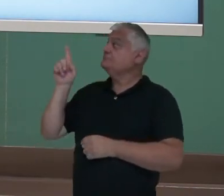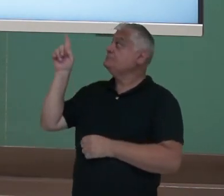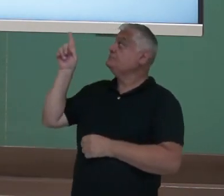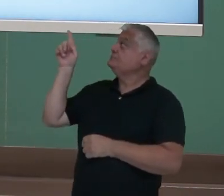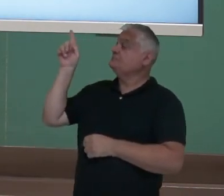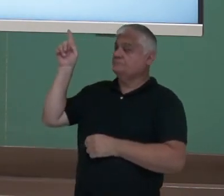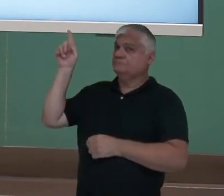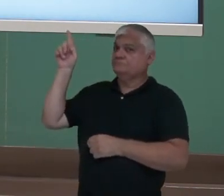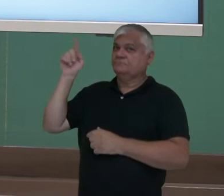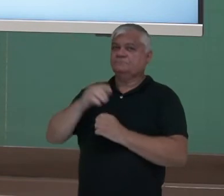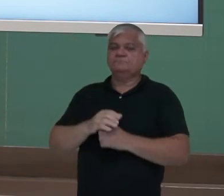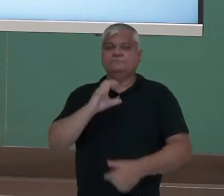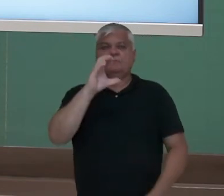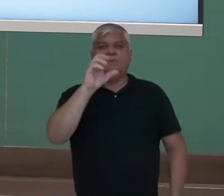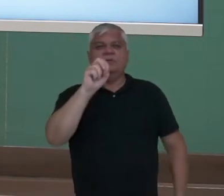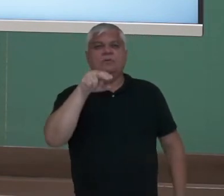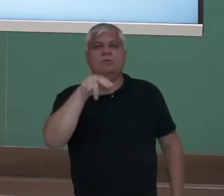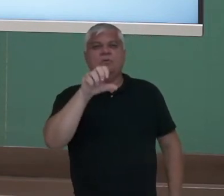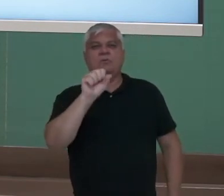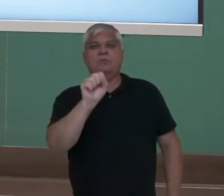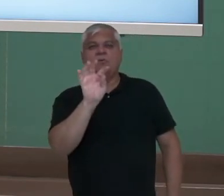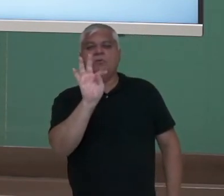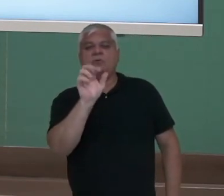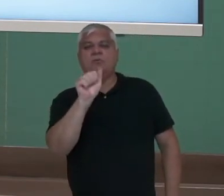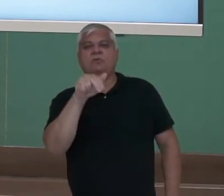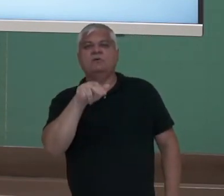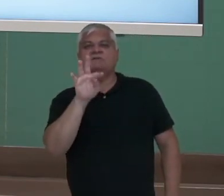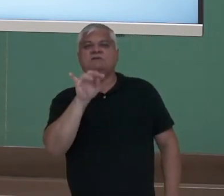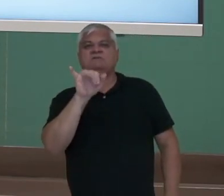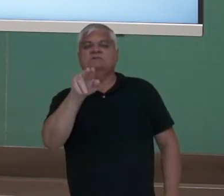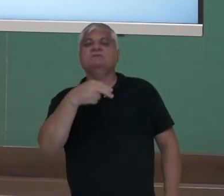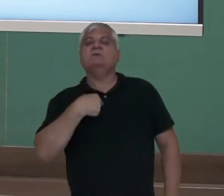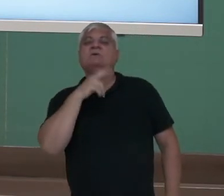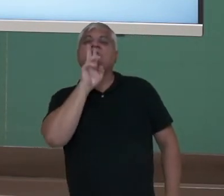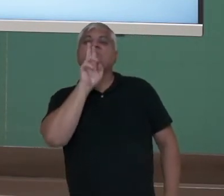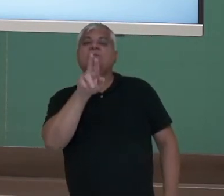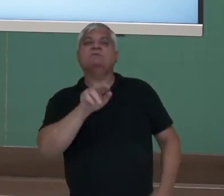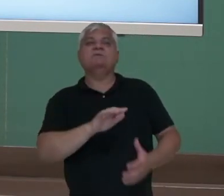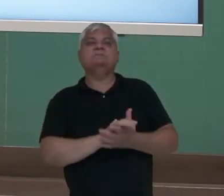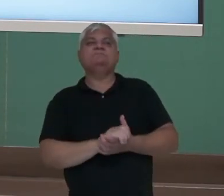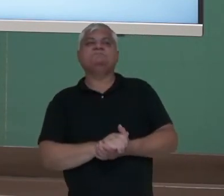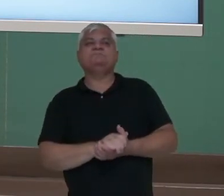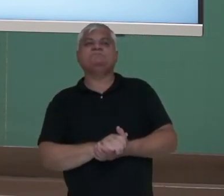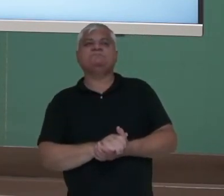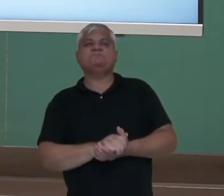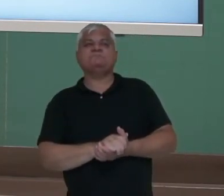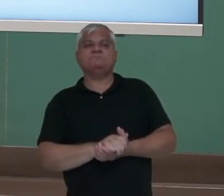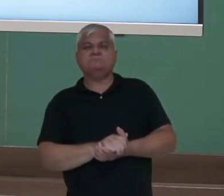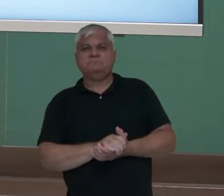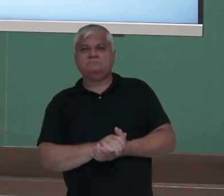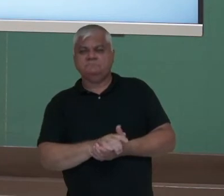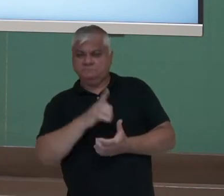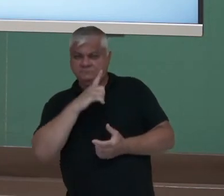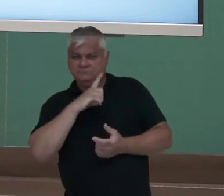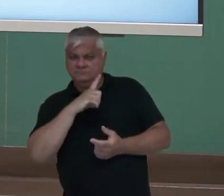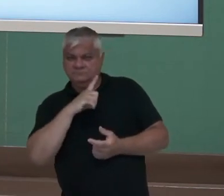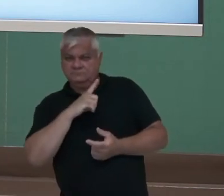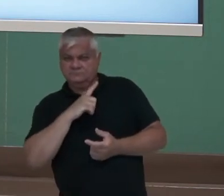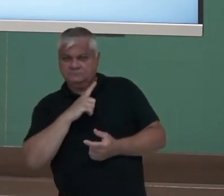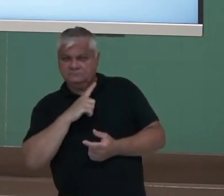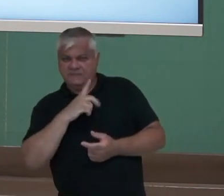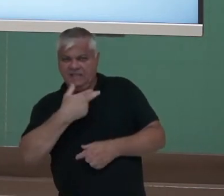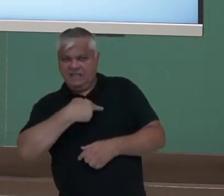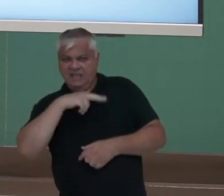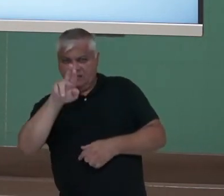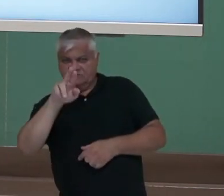imagem do imperador Constantino, responda: há alguma representação